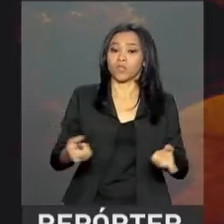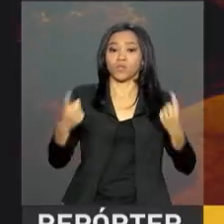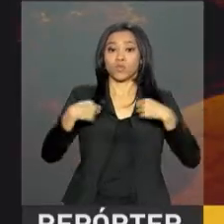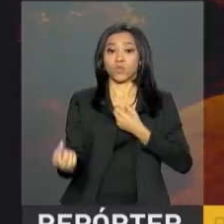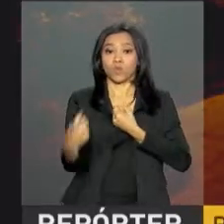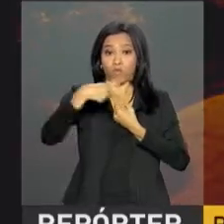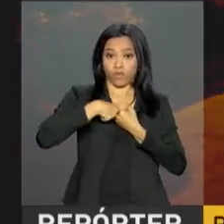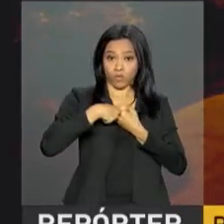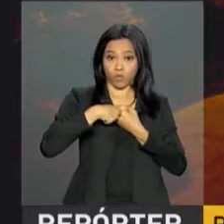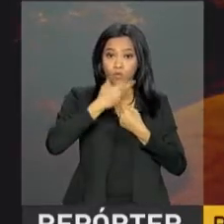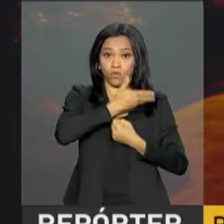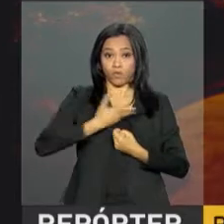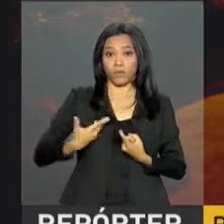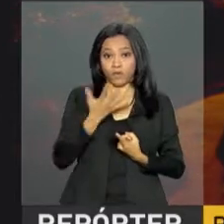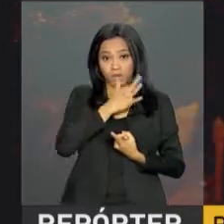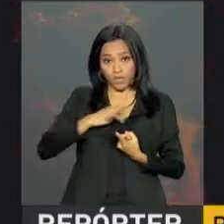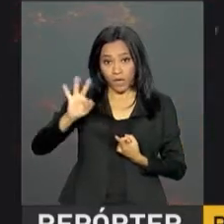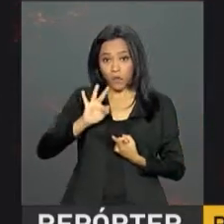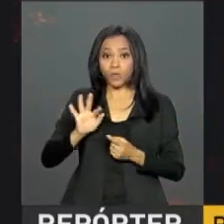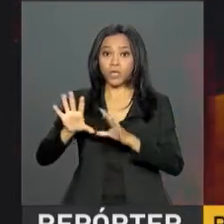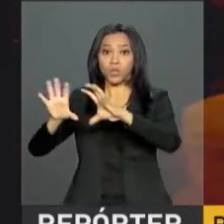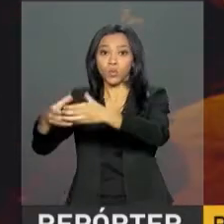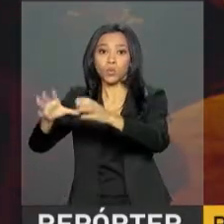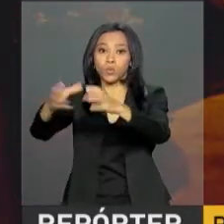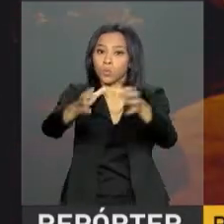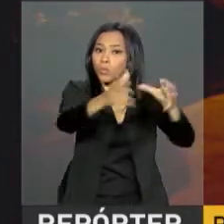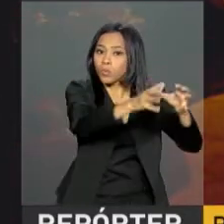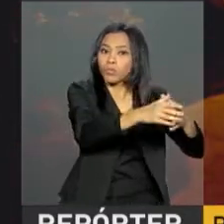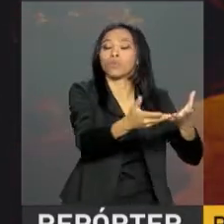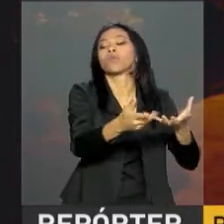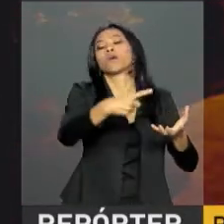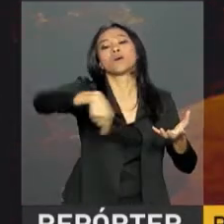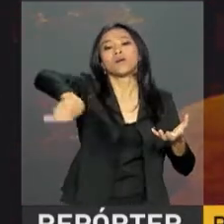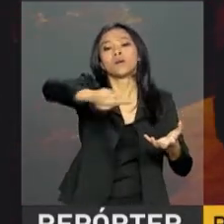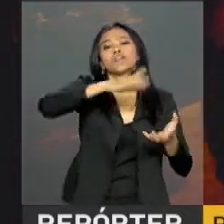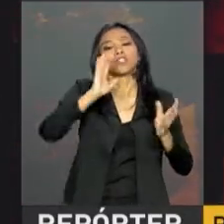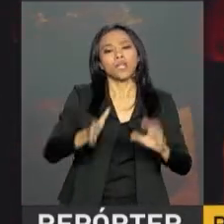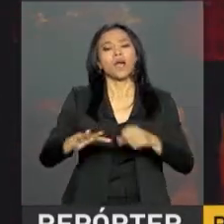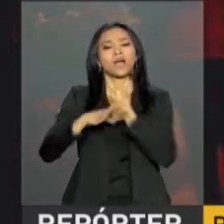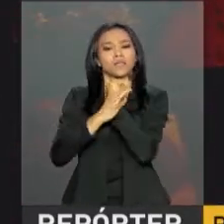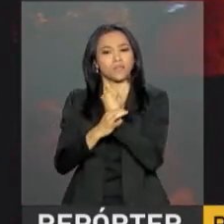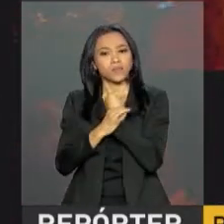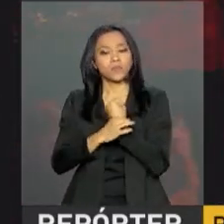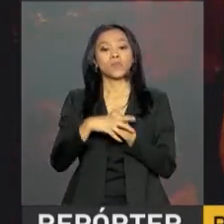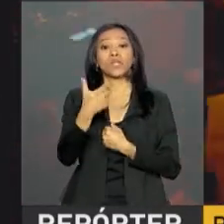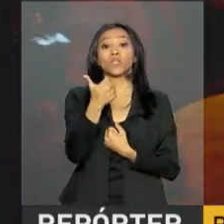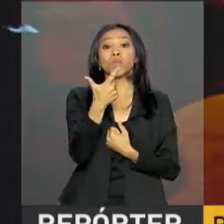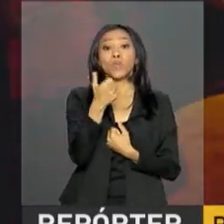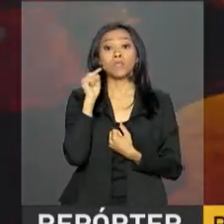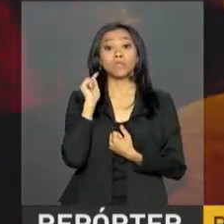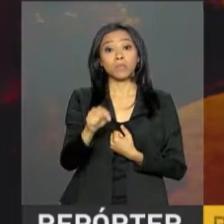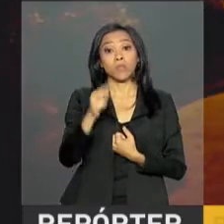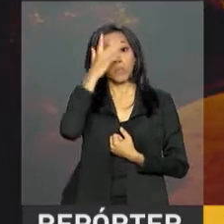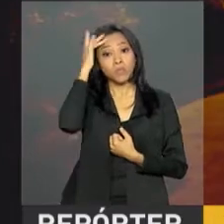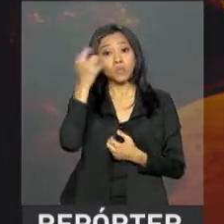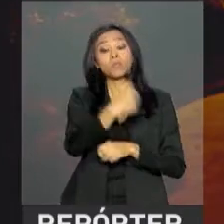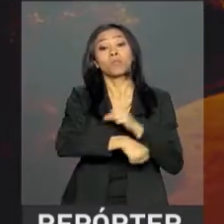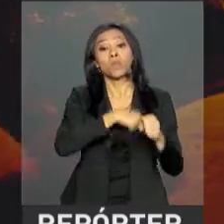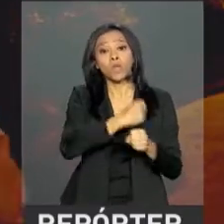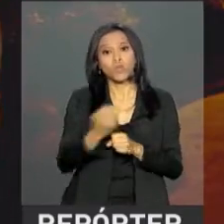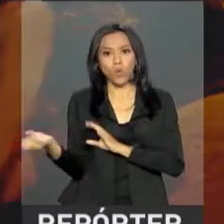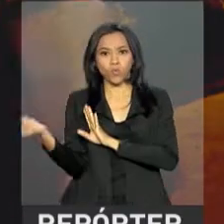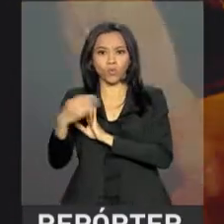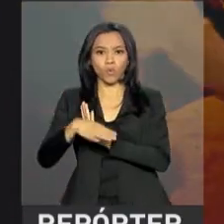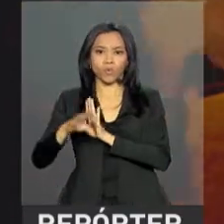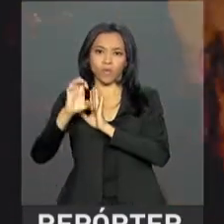federal e comunidades terapêuticas já garantem a assistência a 12 mil pessoas por ano com o novo edital